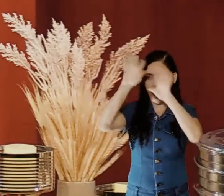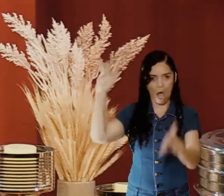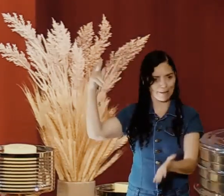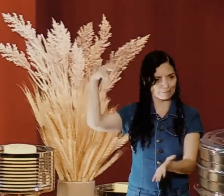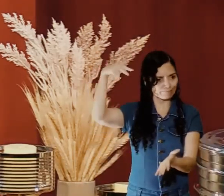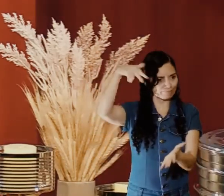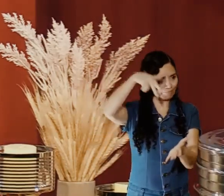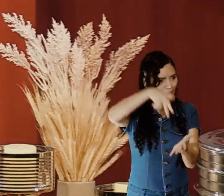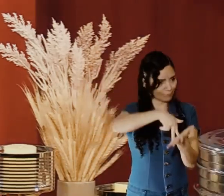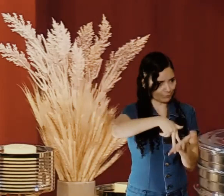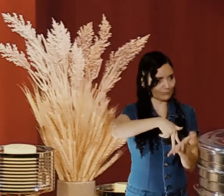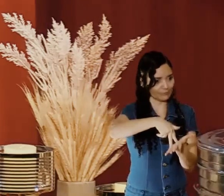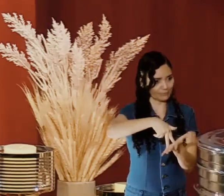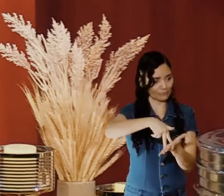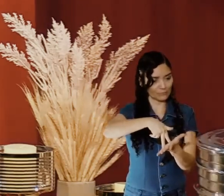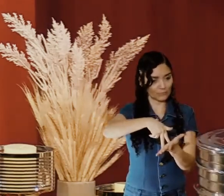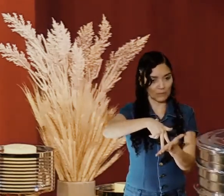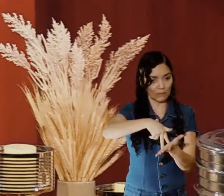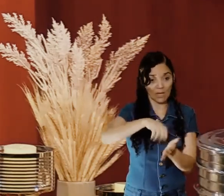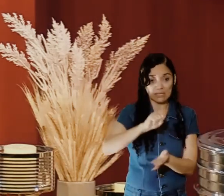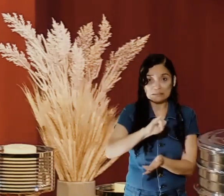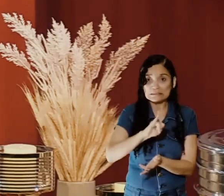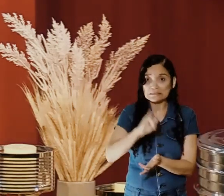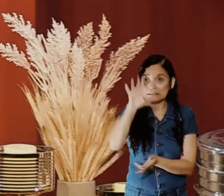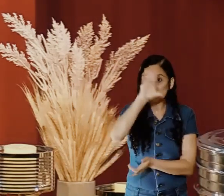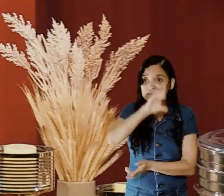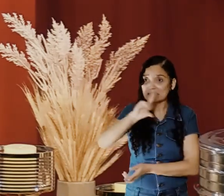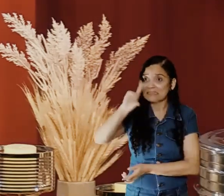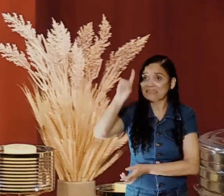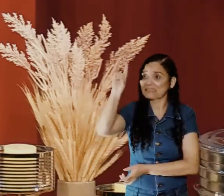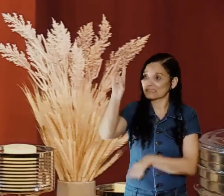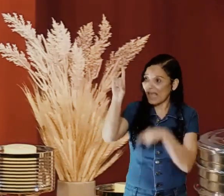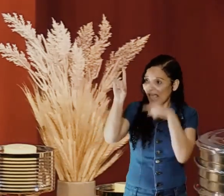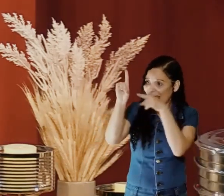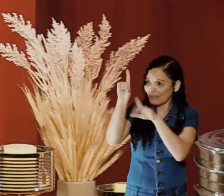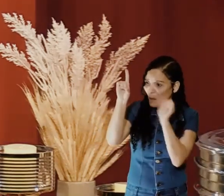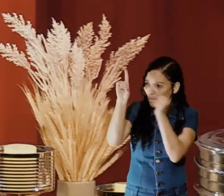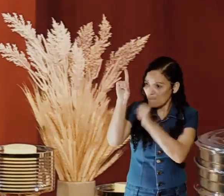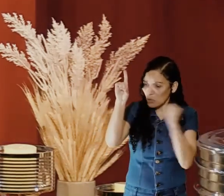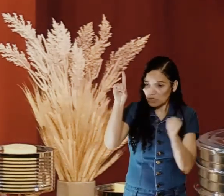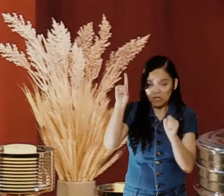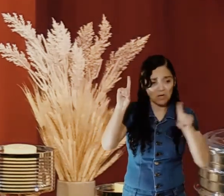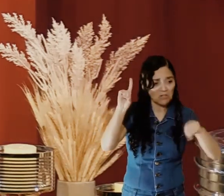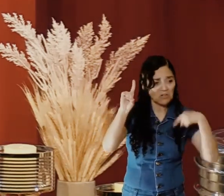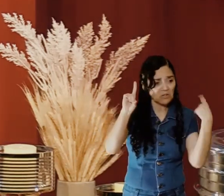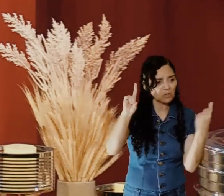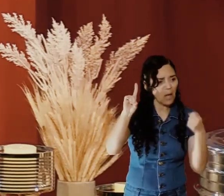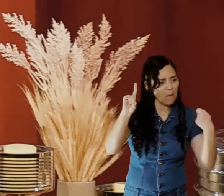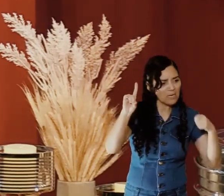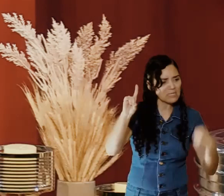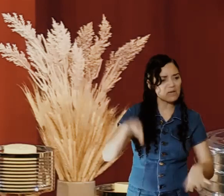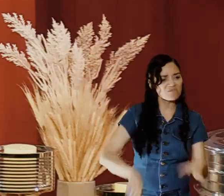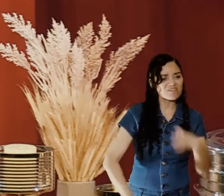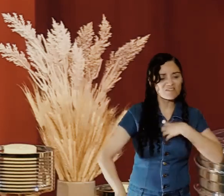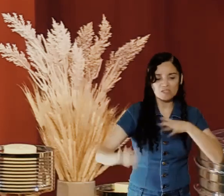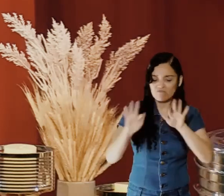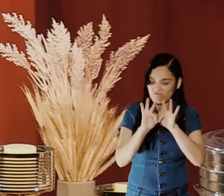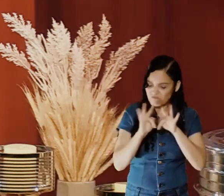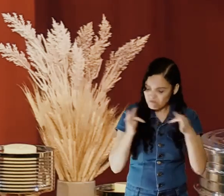Na medida que Ele cresce, diminua, diminuamos, e nos prostremos em adoração.